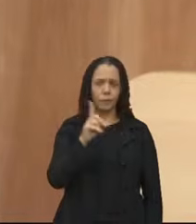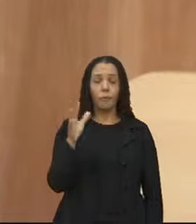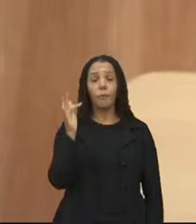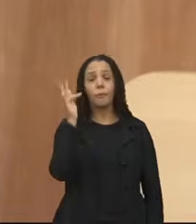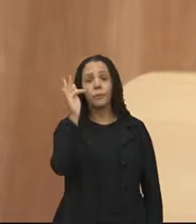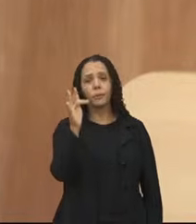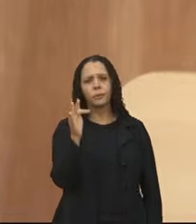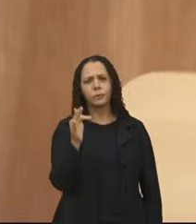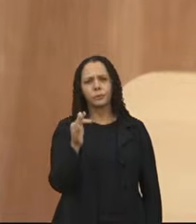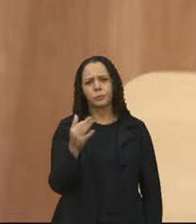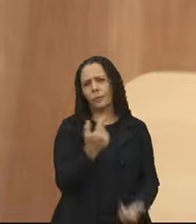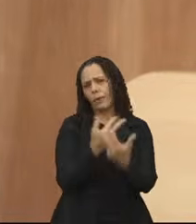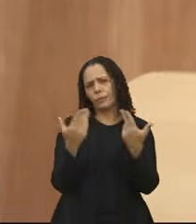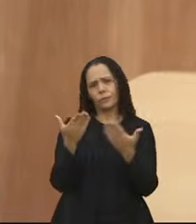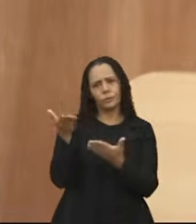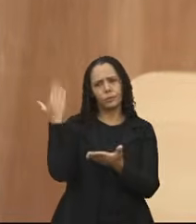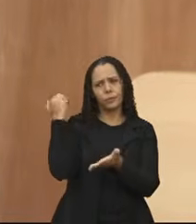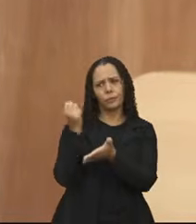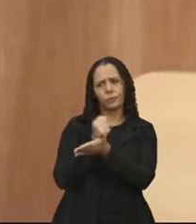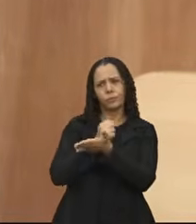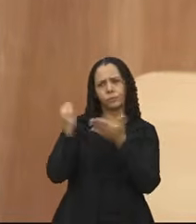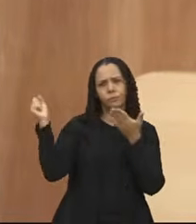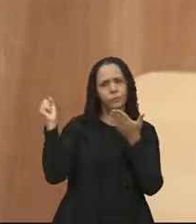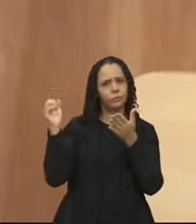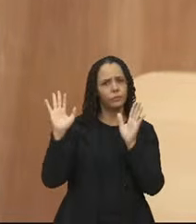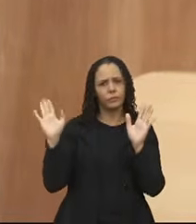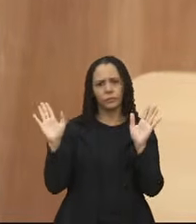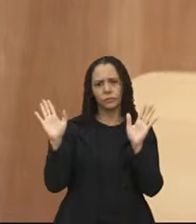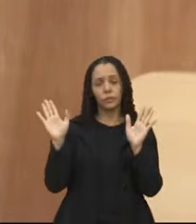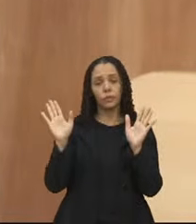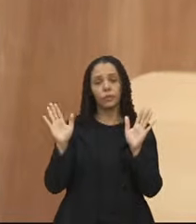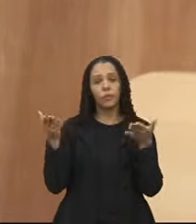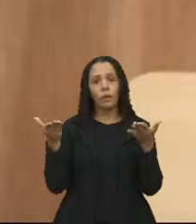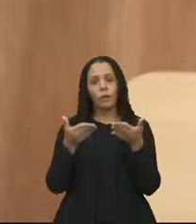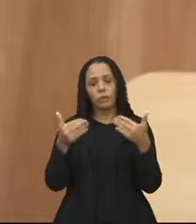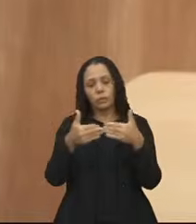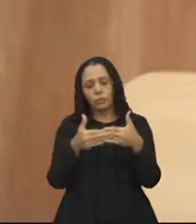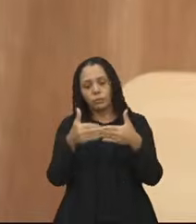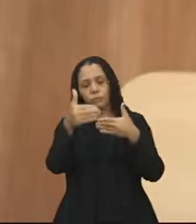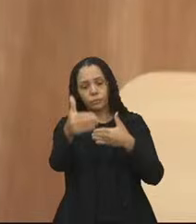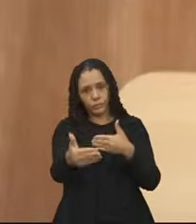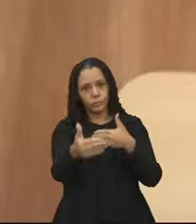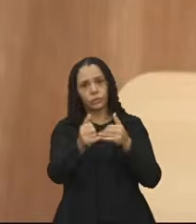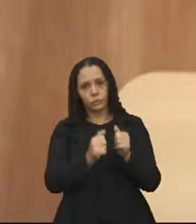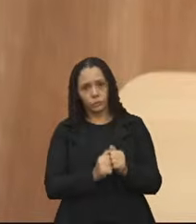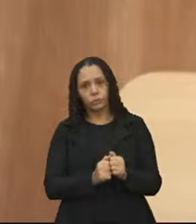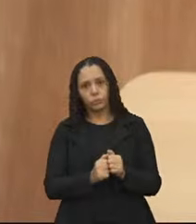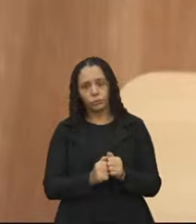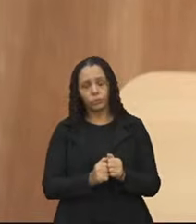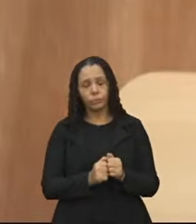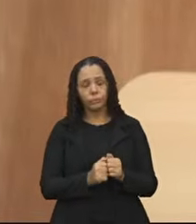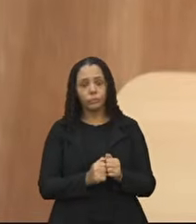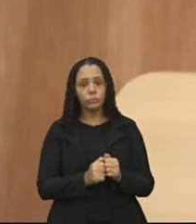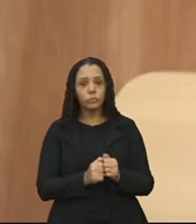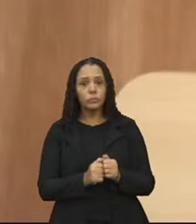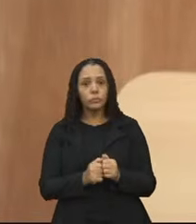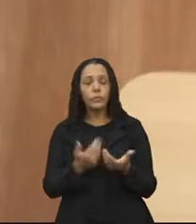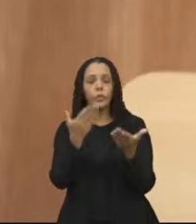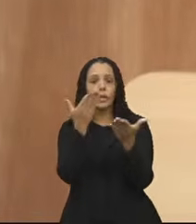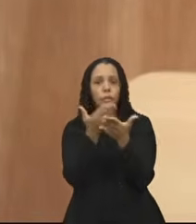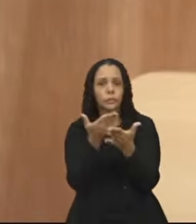do passado deixou não nos representa mais, agora é daqui para diante. Então, esses